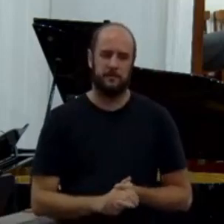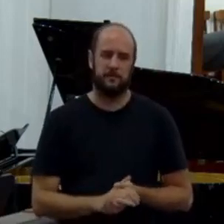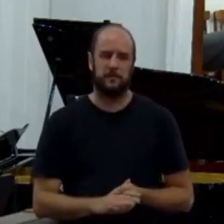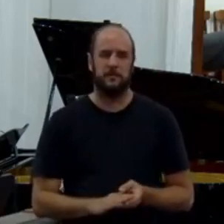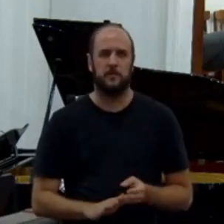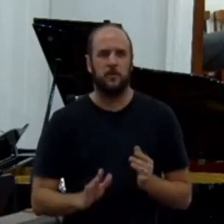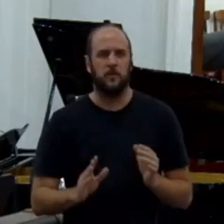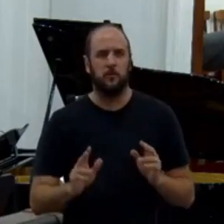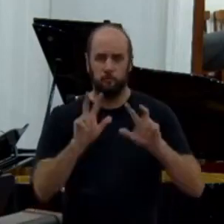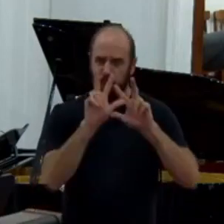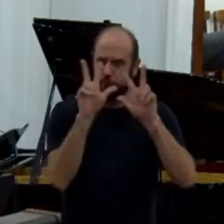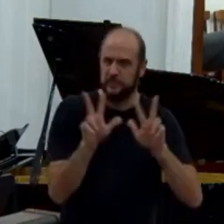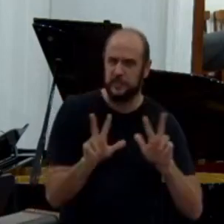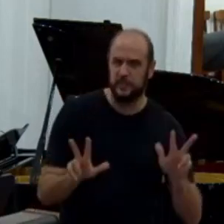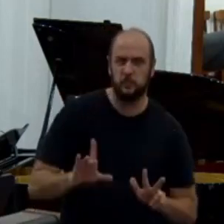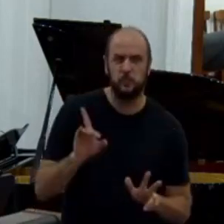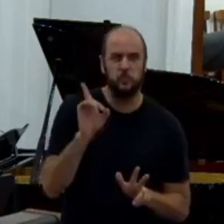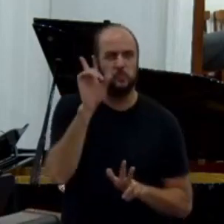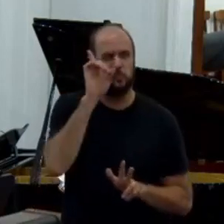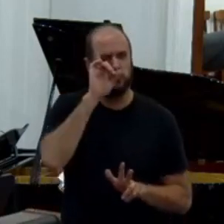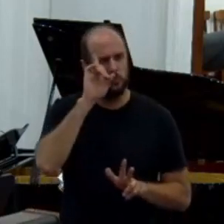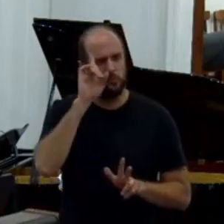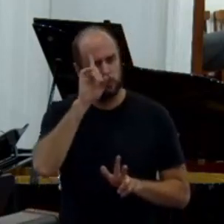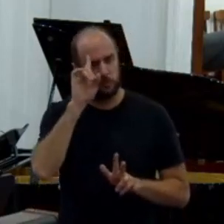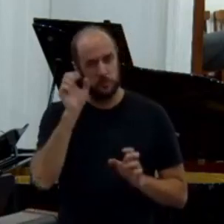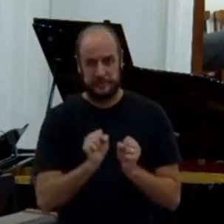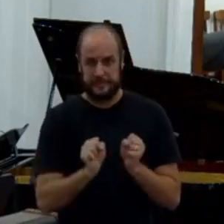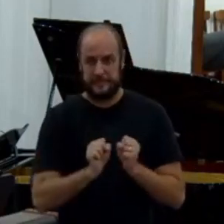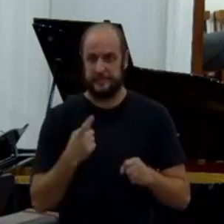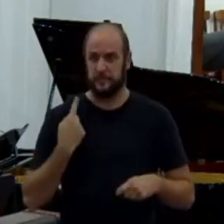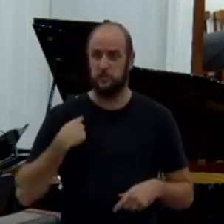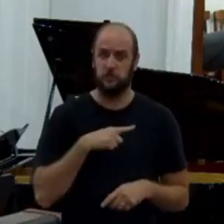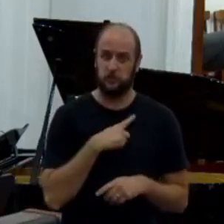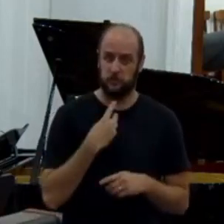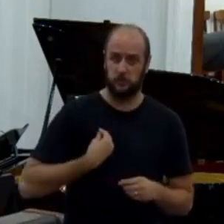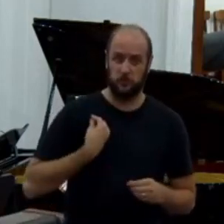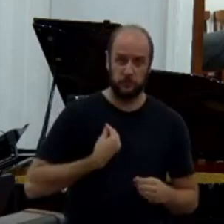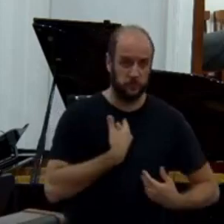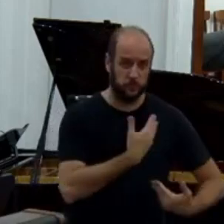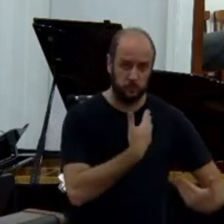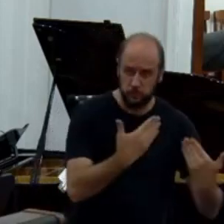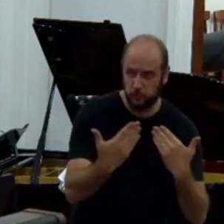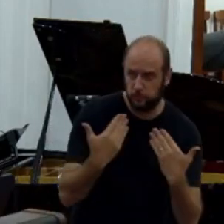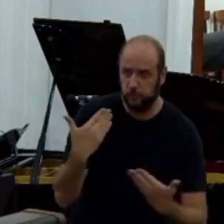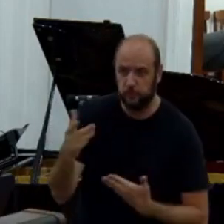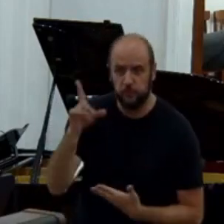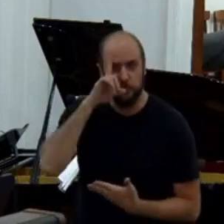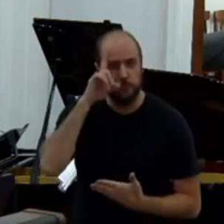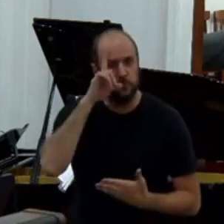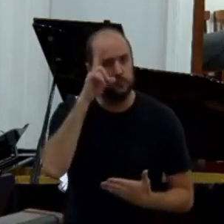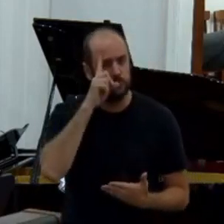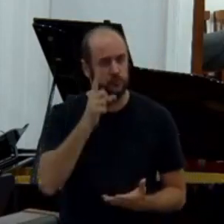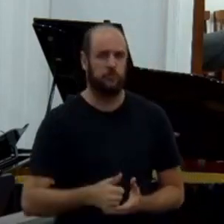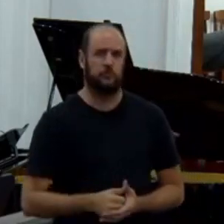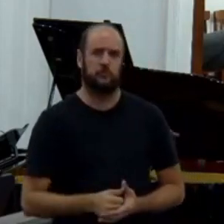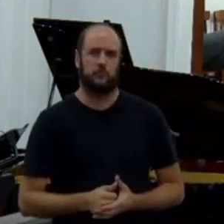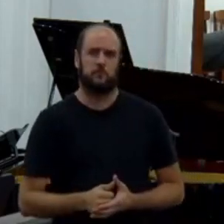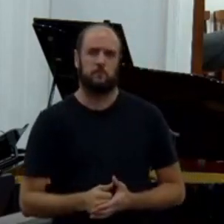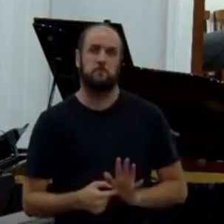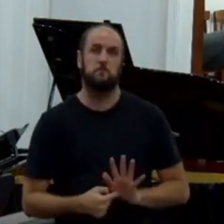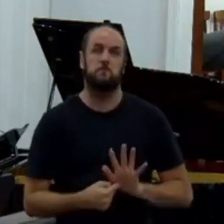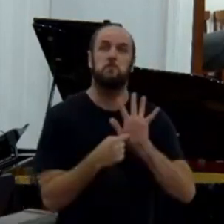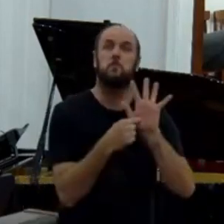e frustrações diárias que passamos em nossos relacionamentos do dia a dia